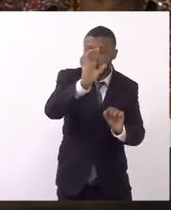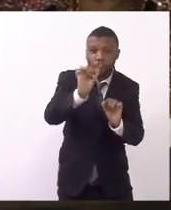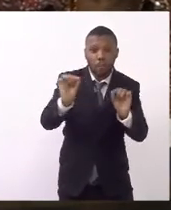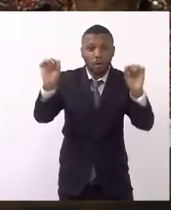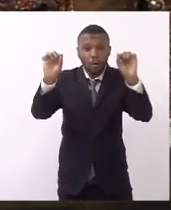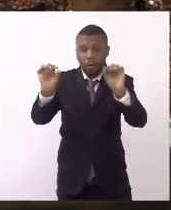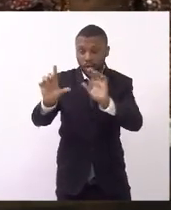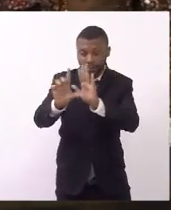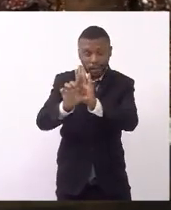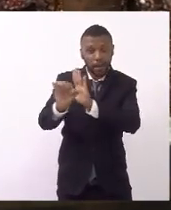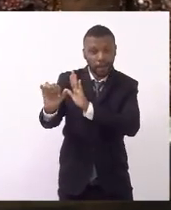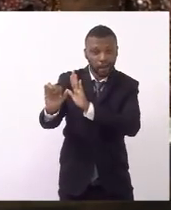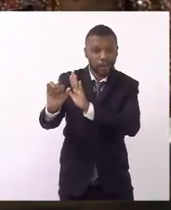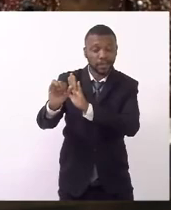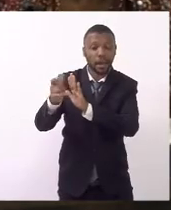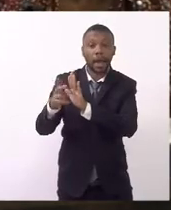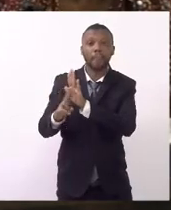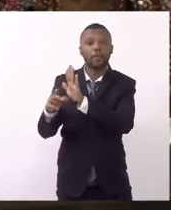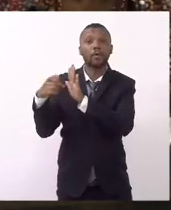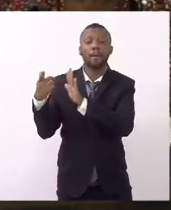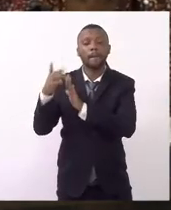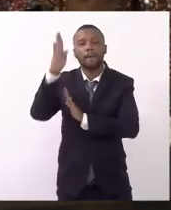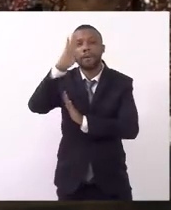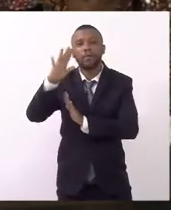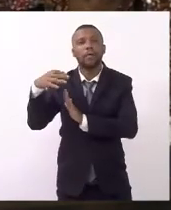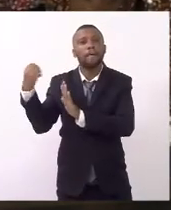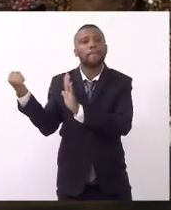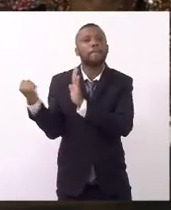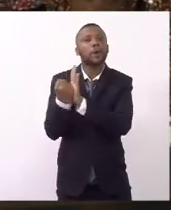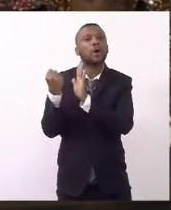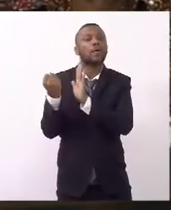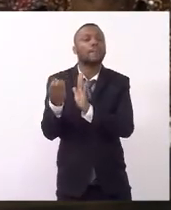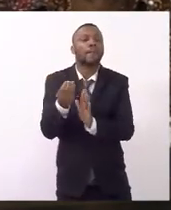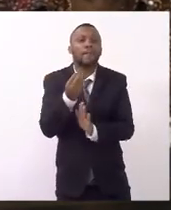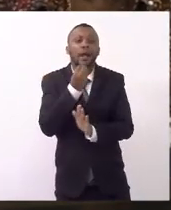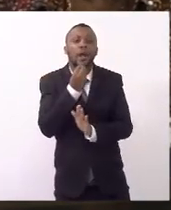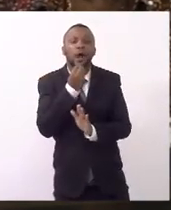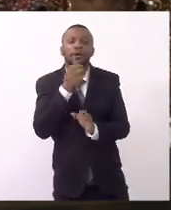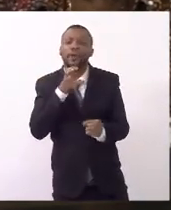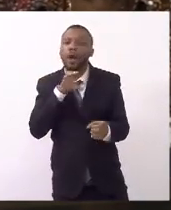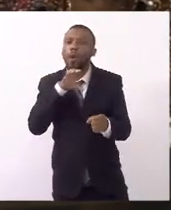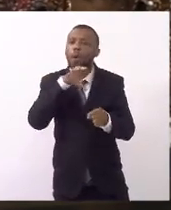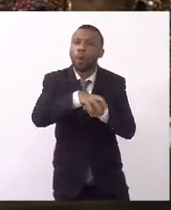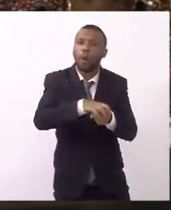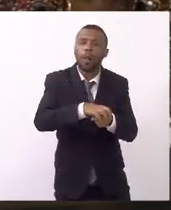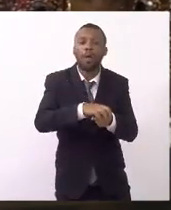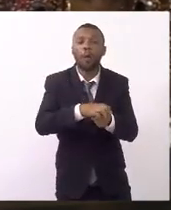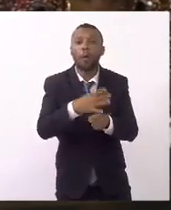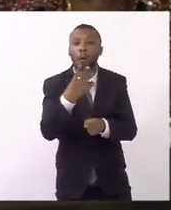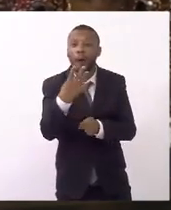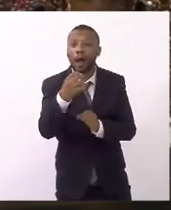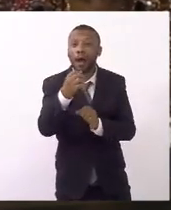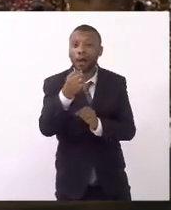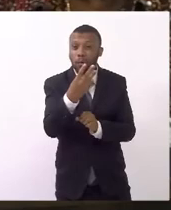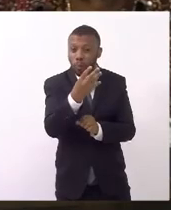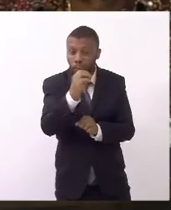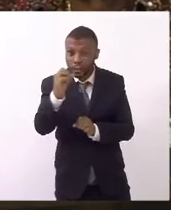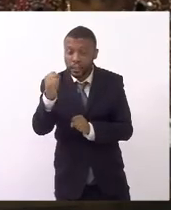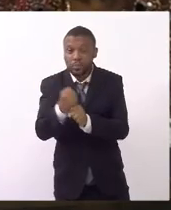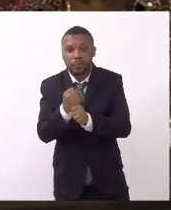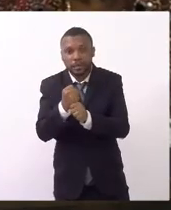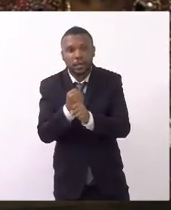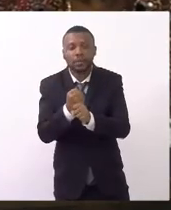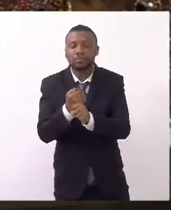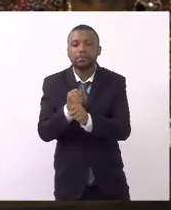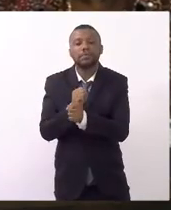representam o Brasil marcado por uma lógica Colonial foram quase quatro séculos de escravidão